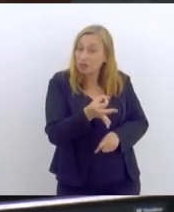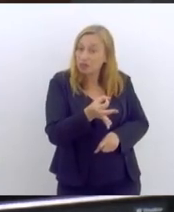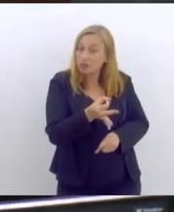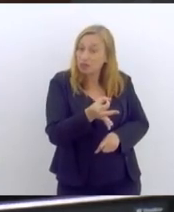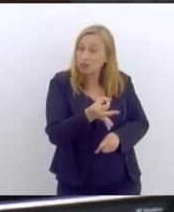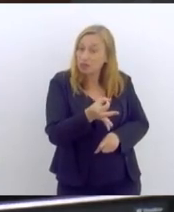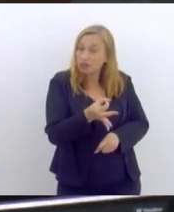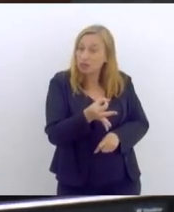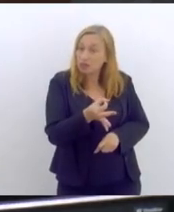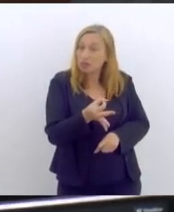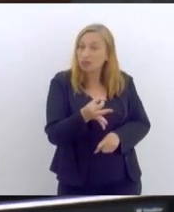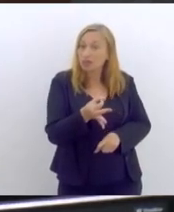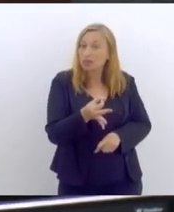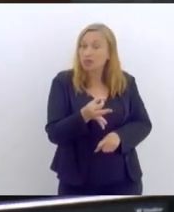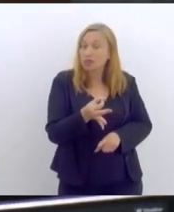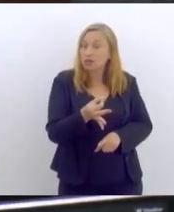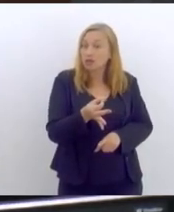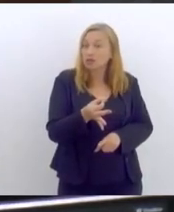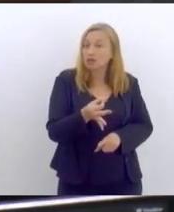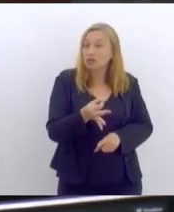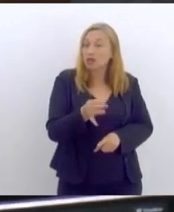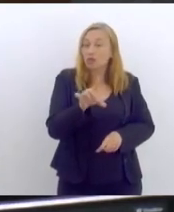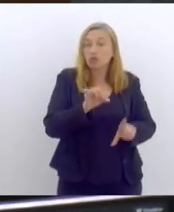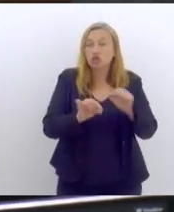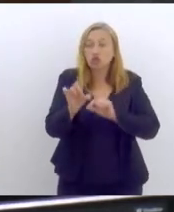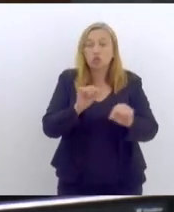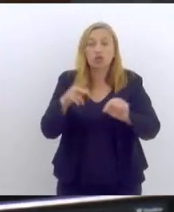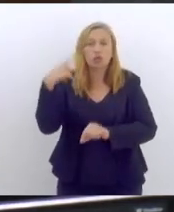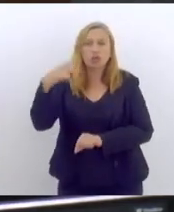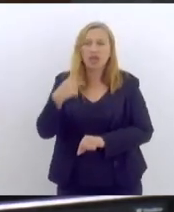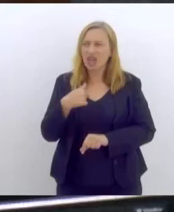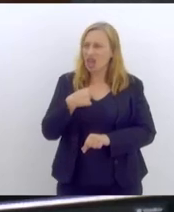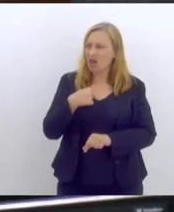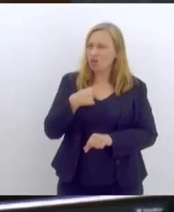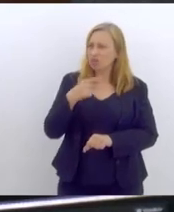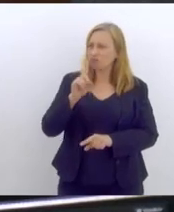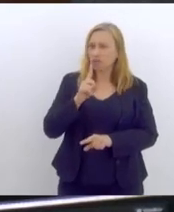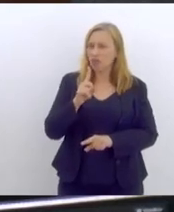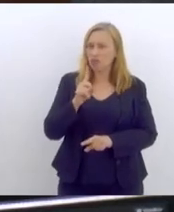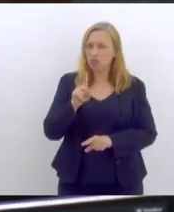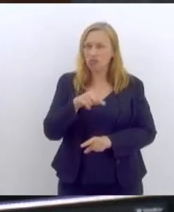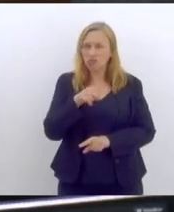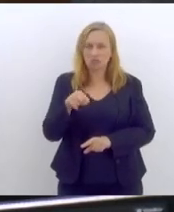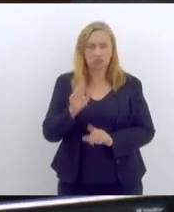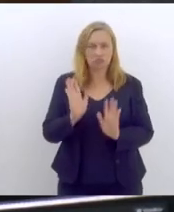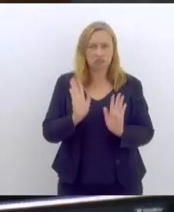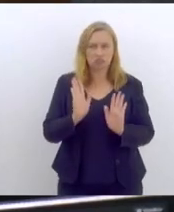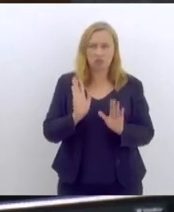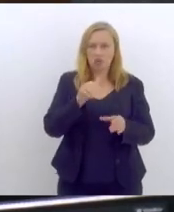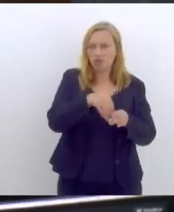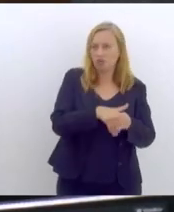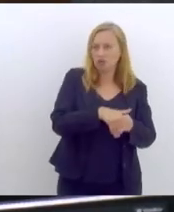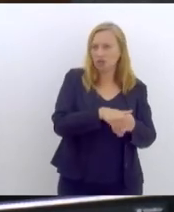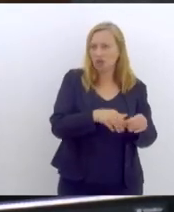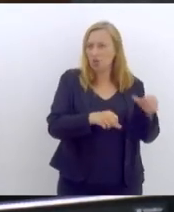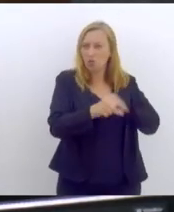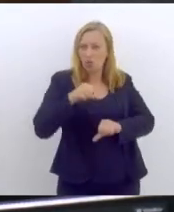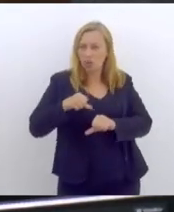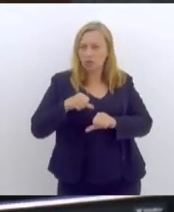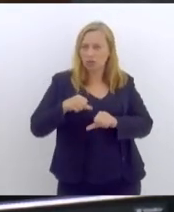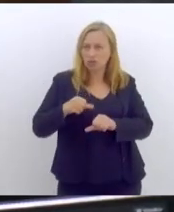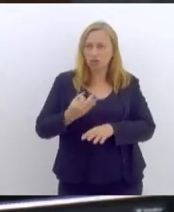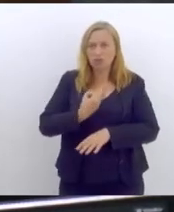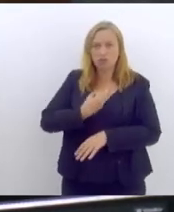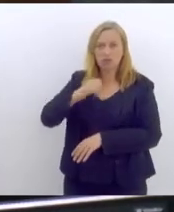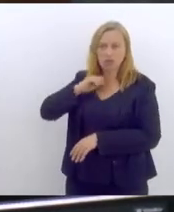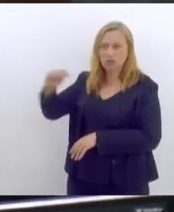do parlamentar que dá. E eu também nunca me pautei, não vou me pautar nunca, de dar voto contra uma medalha, uma honraria